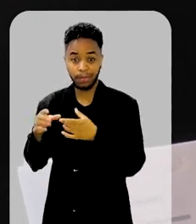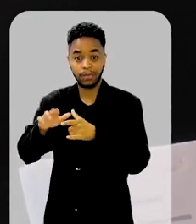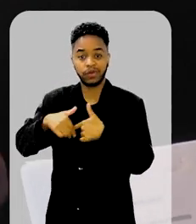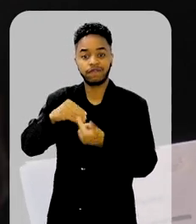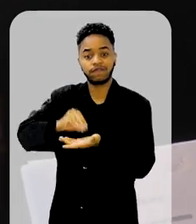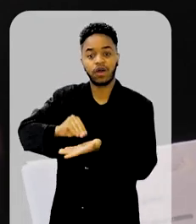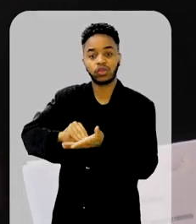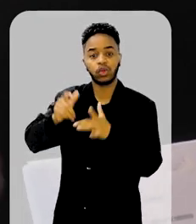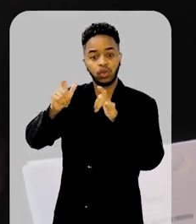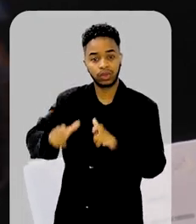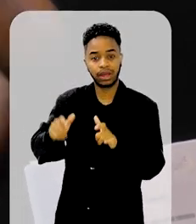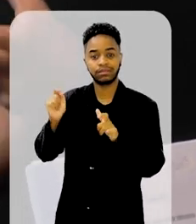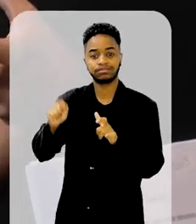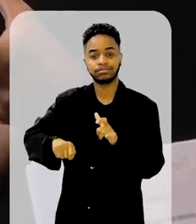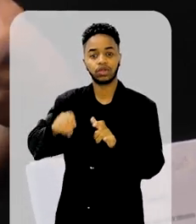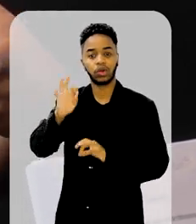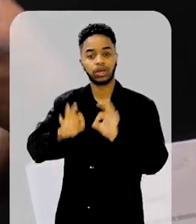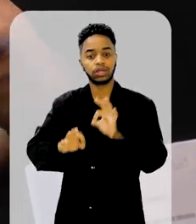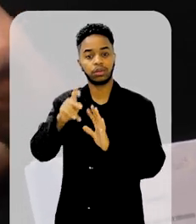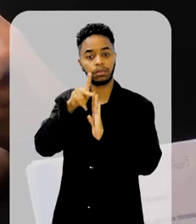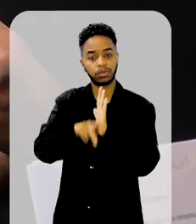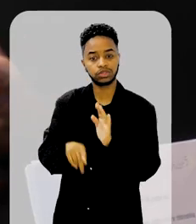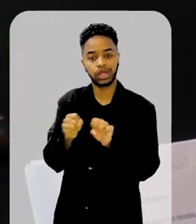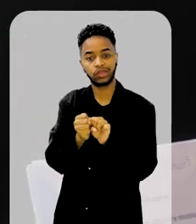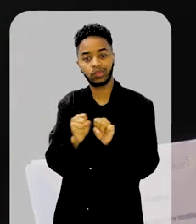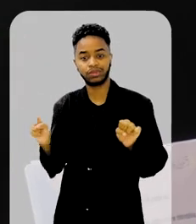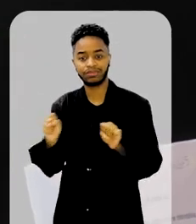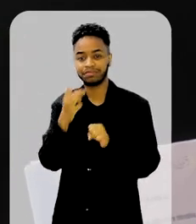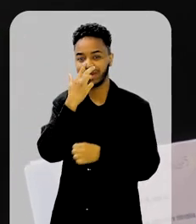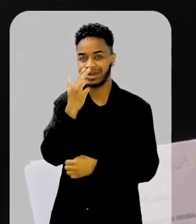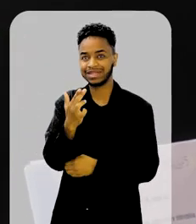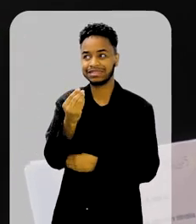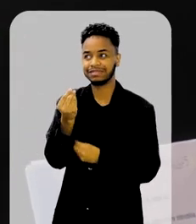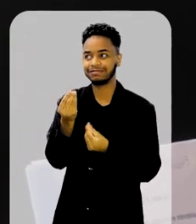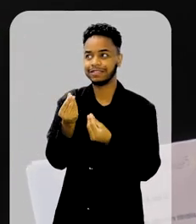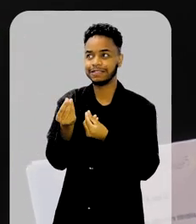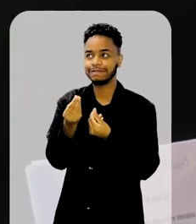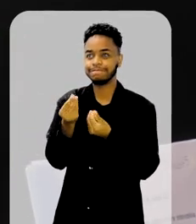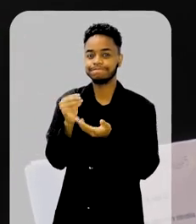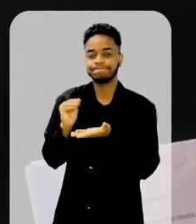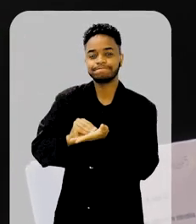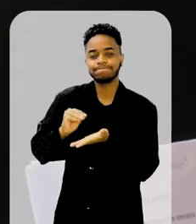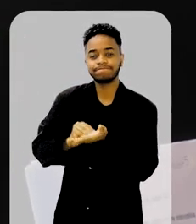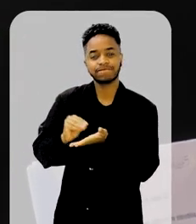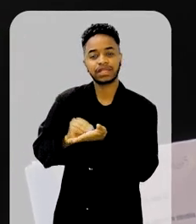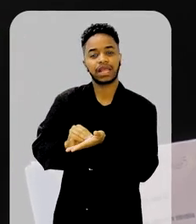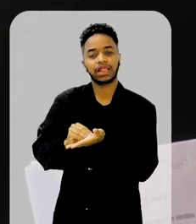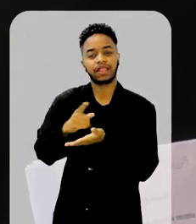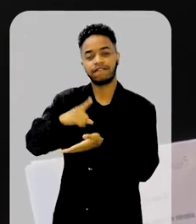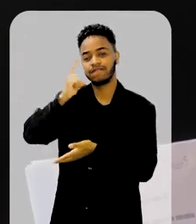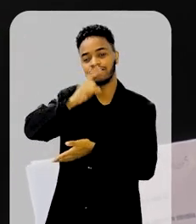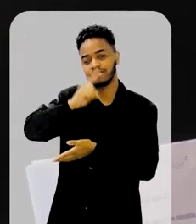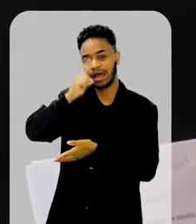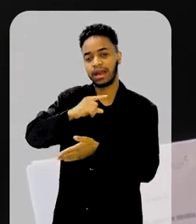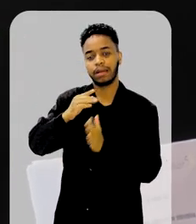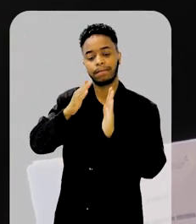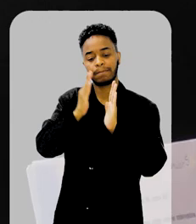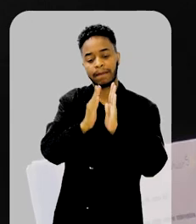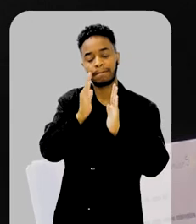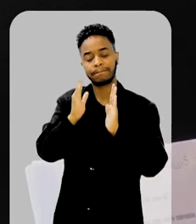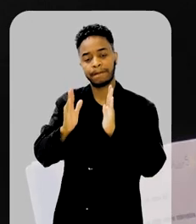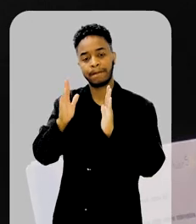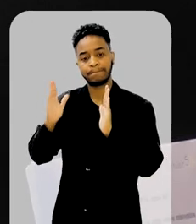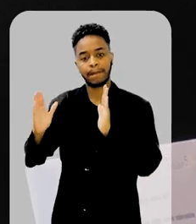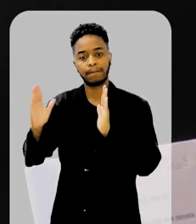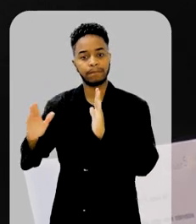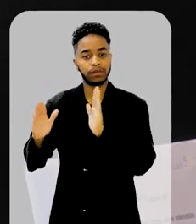por não ter o espaço de construção de um projeto tão grande eles ficam e com ausências eles ficam com iatos nas etapas